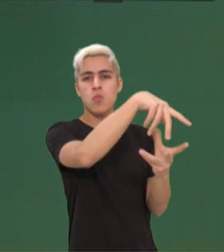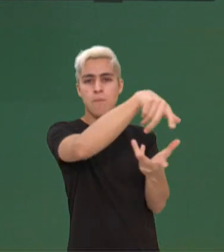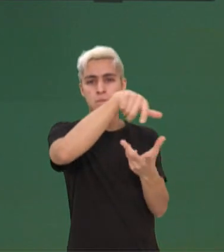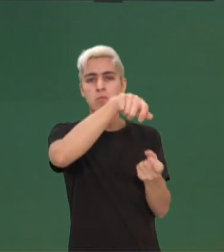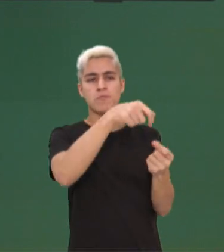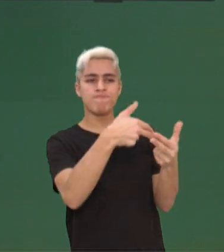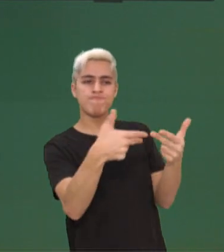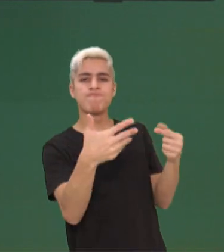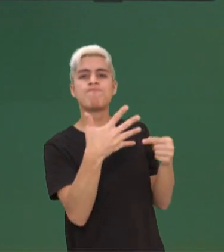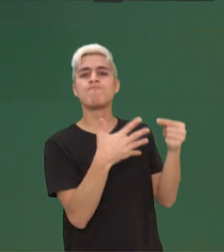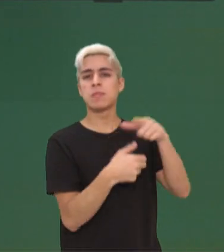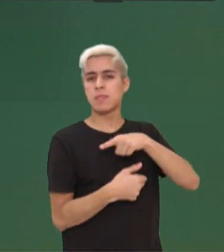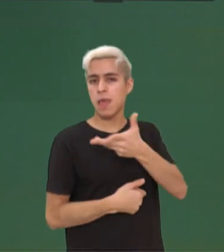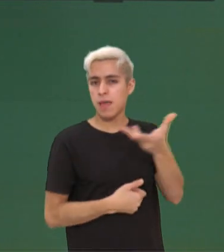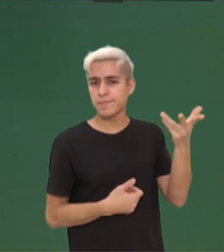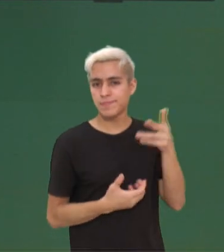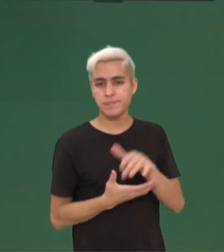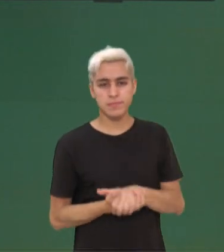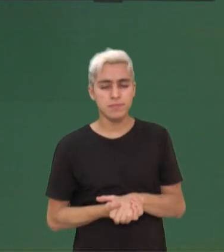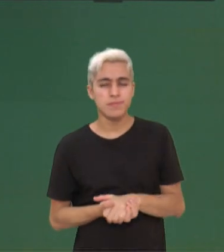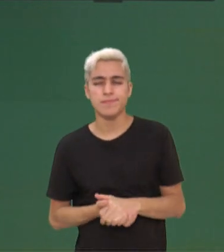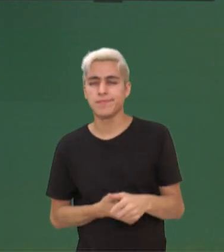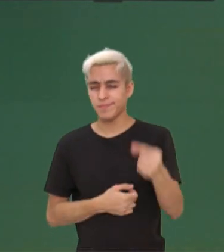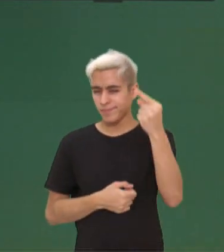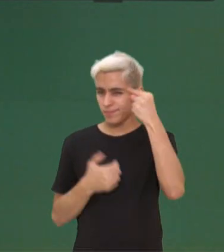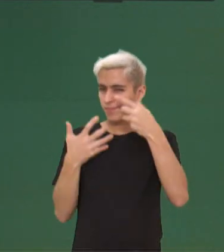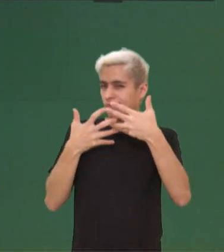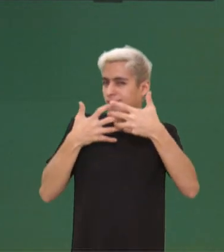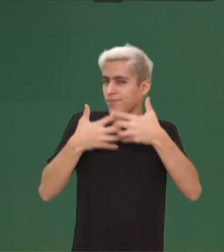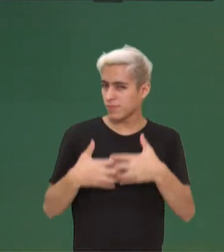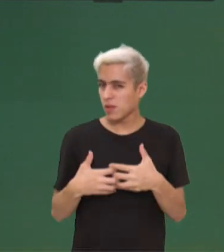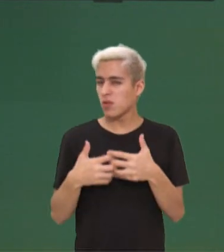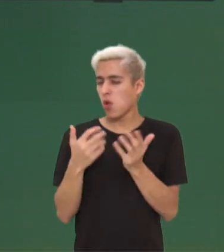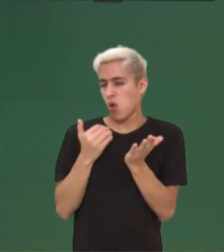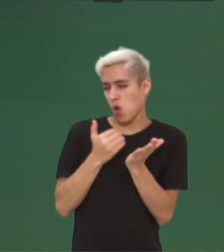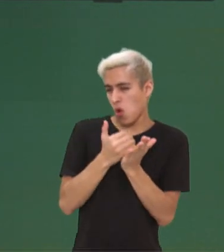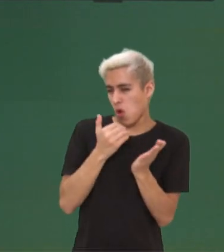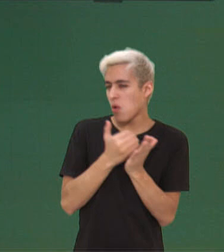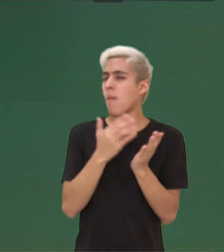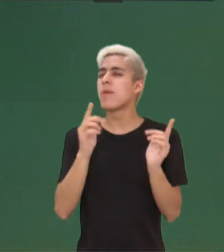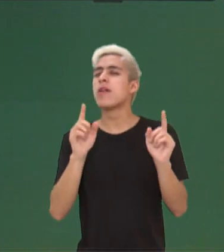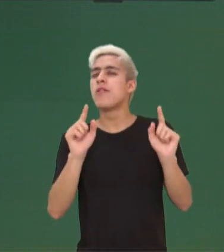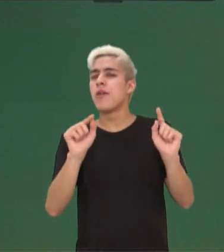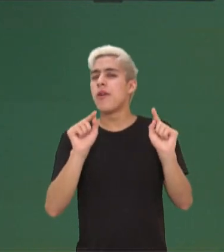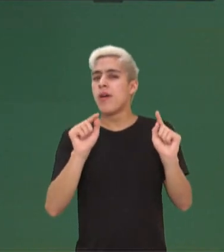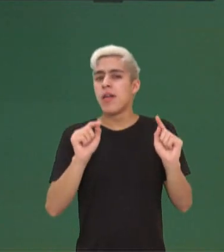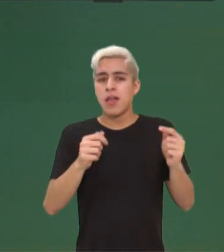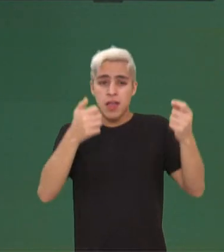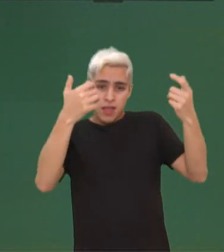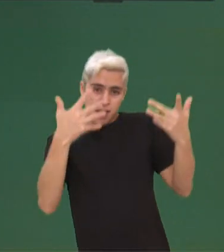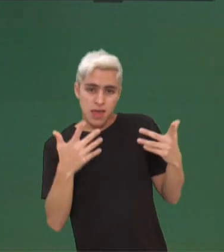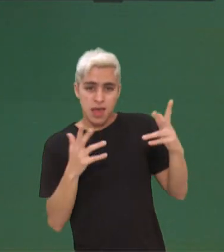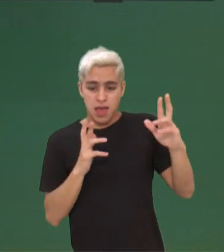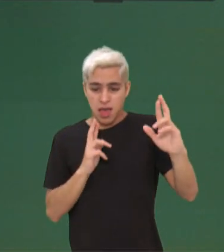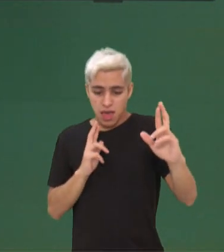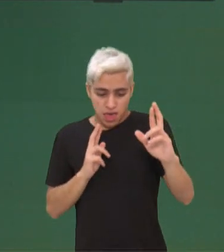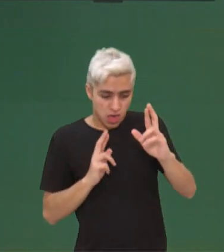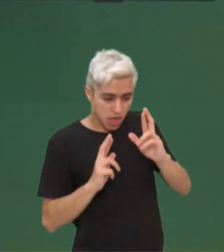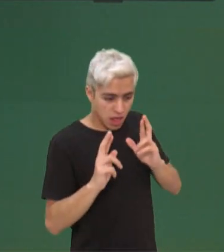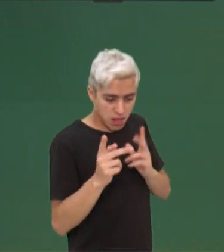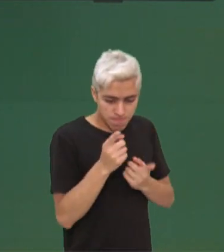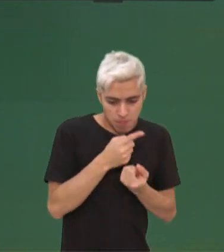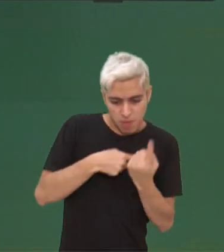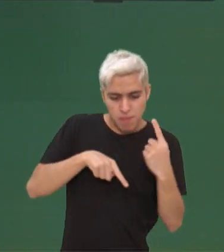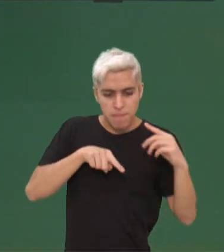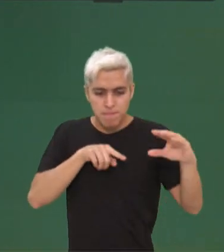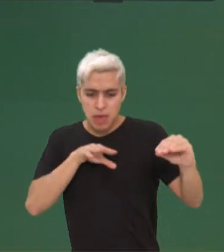Ok? Vamos pensar um pouquinho ali nessa parte inicial da relação das modificações do espaço